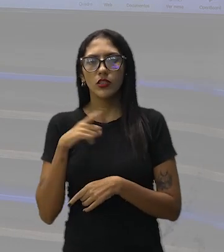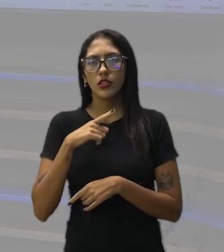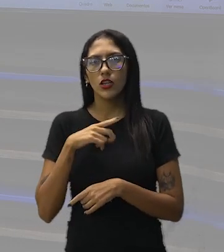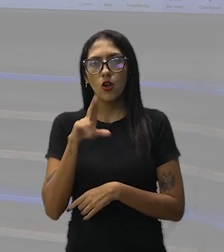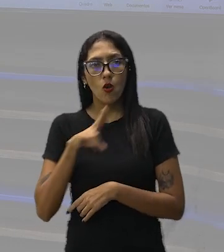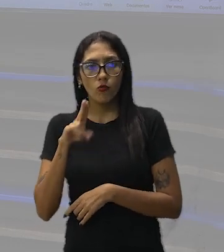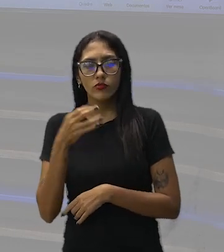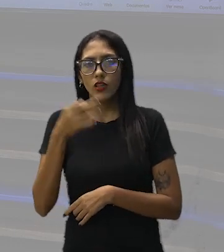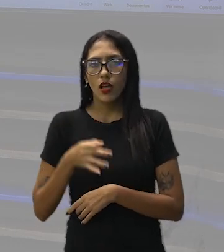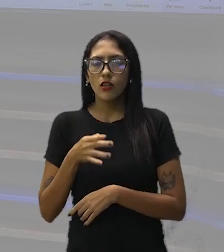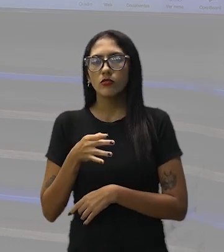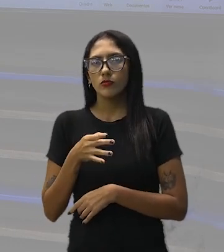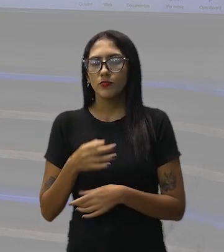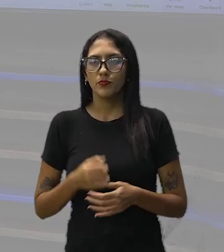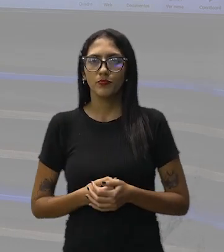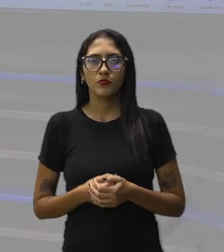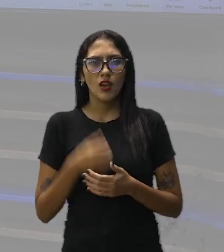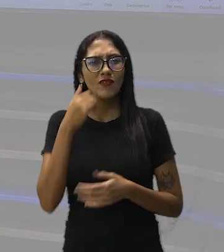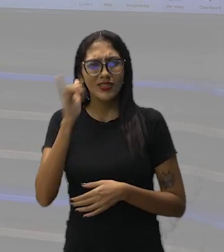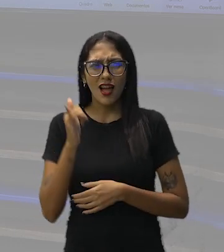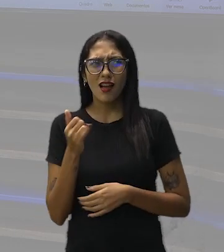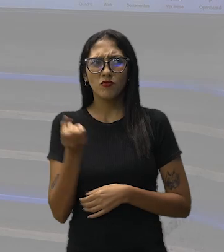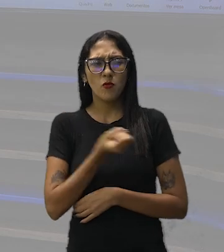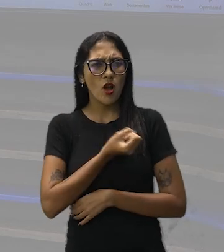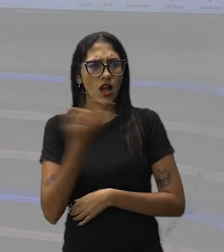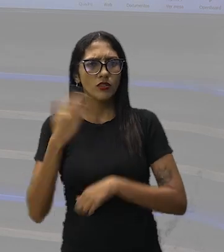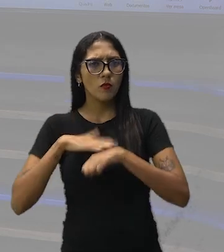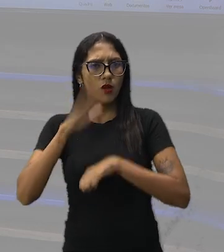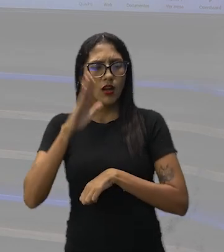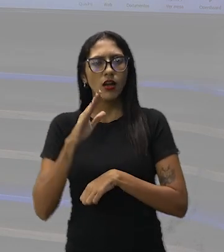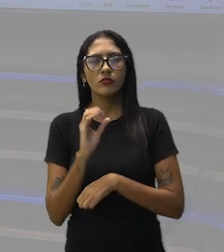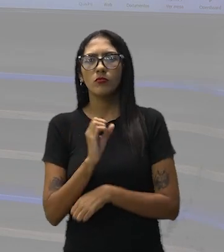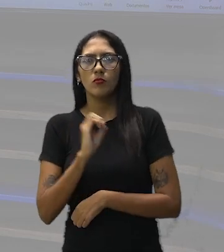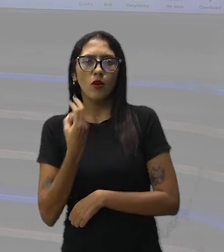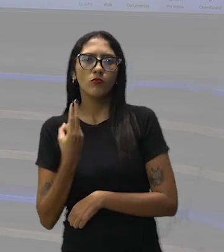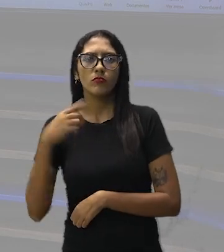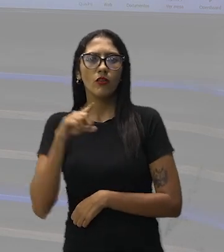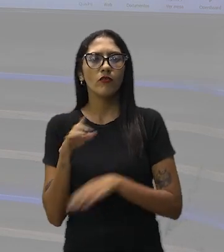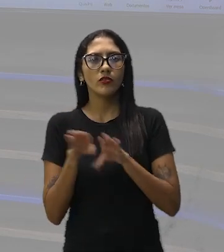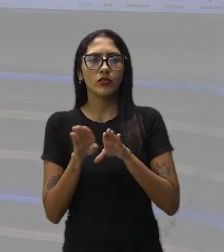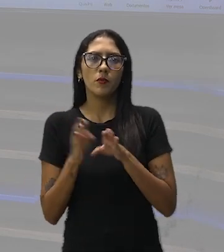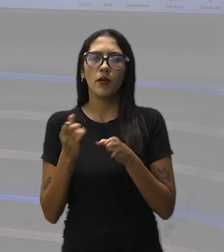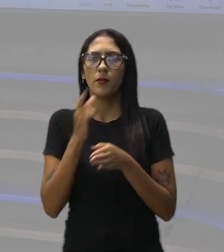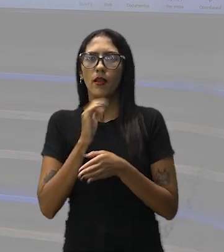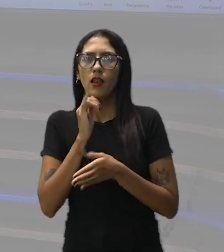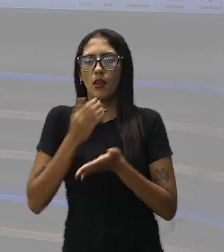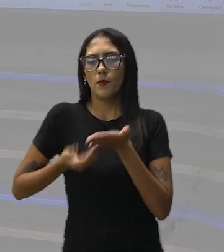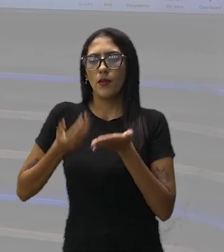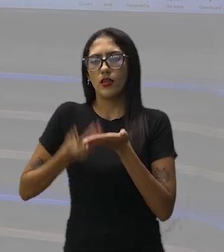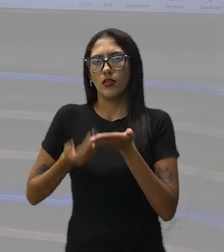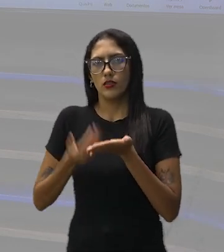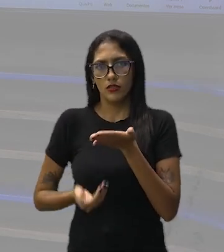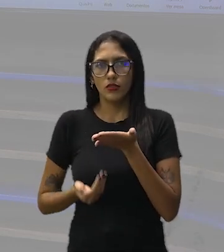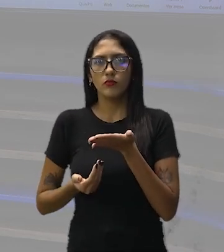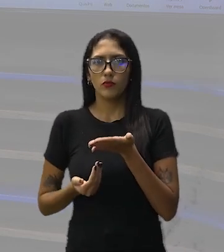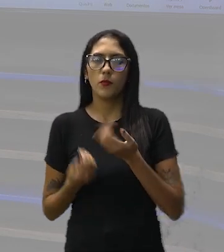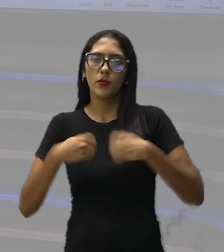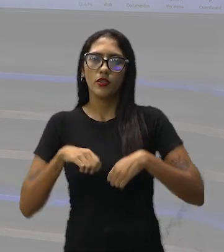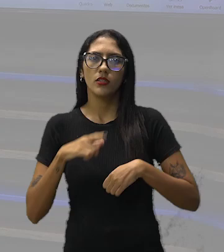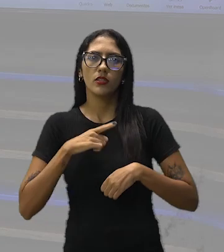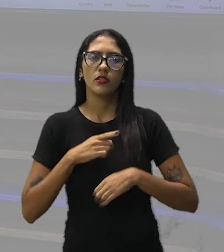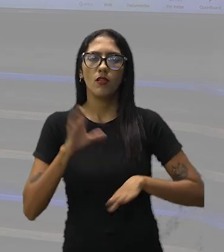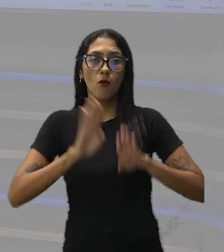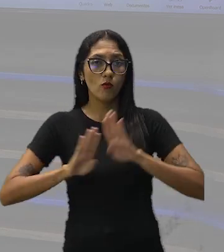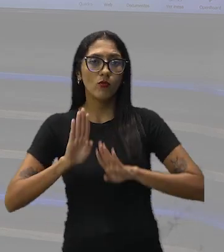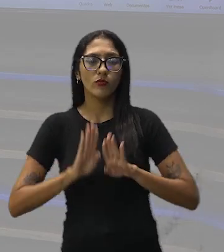Ou seja, não compre exagerado, de modo que, de repente, você vai perder uma parte do que você comprou. Muito cuidado com isso,